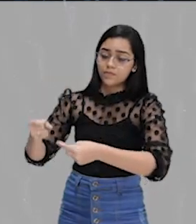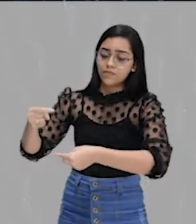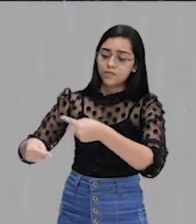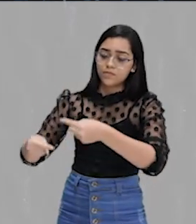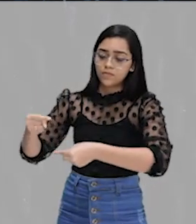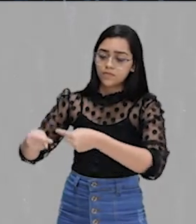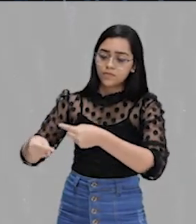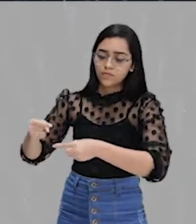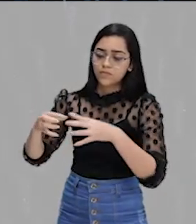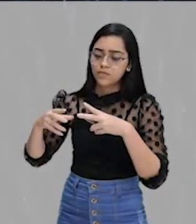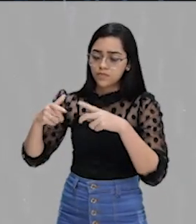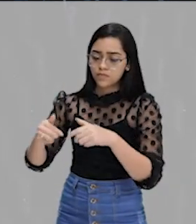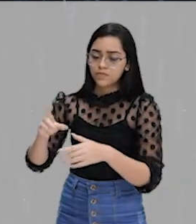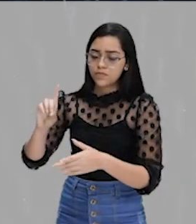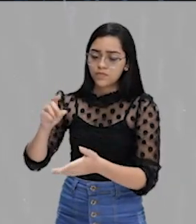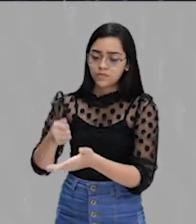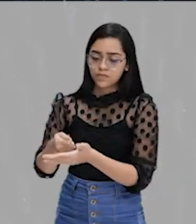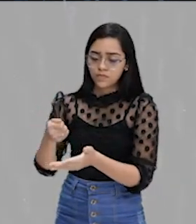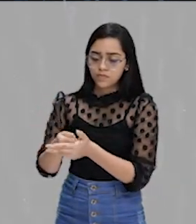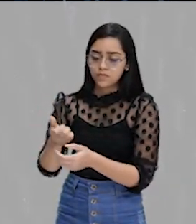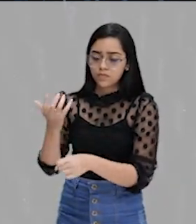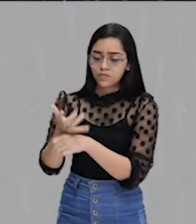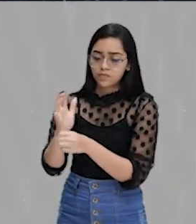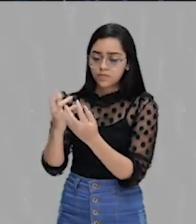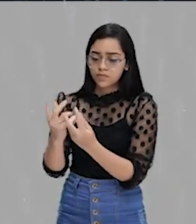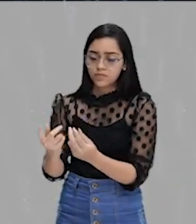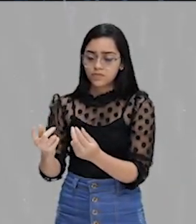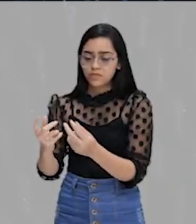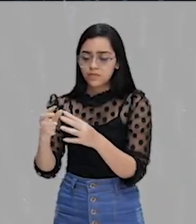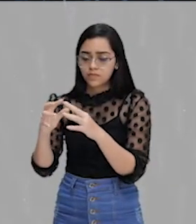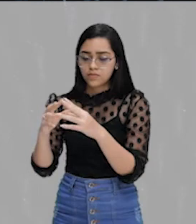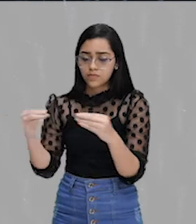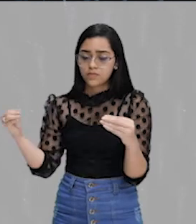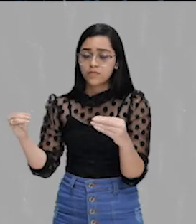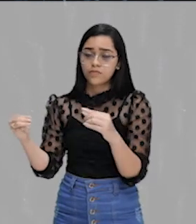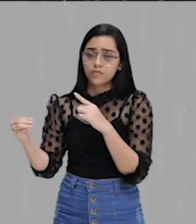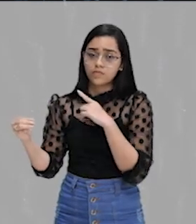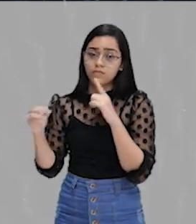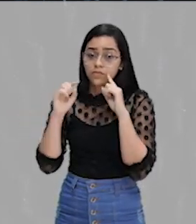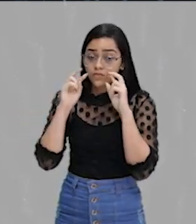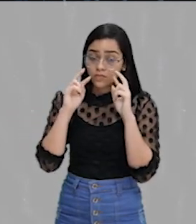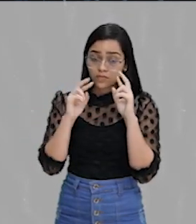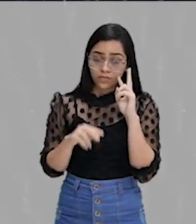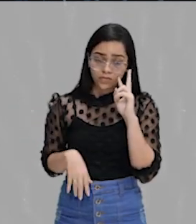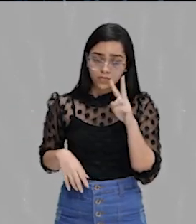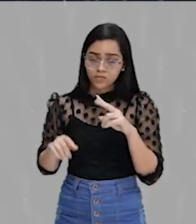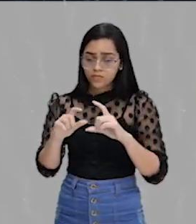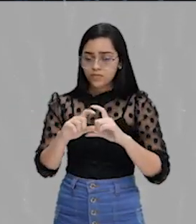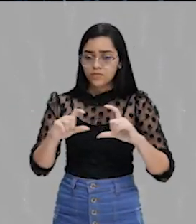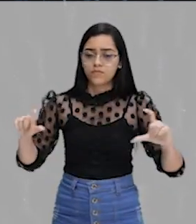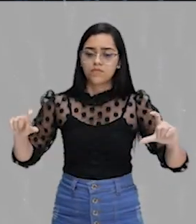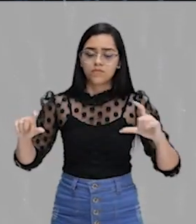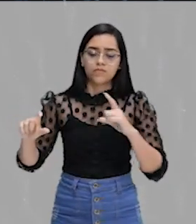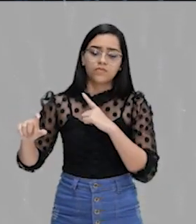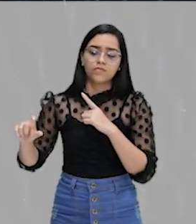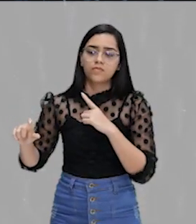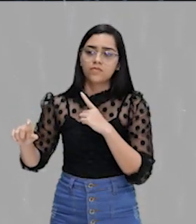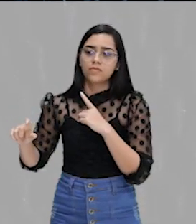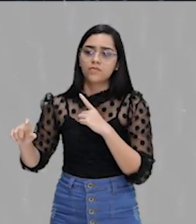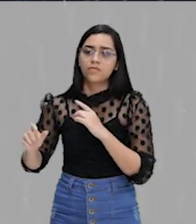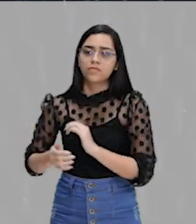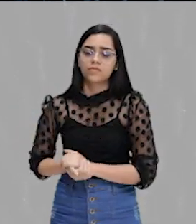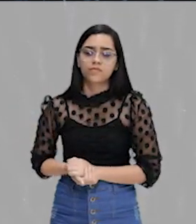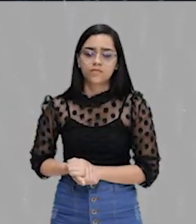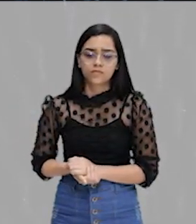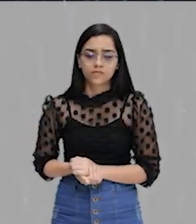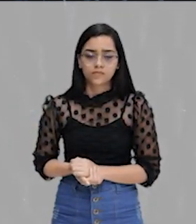à ditadura e às práticas de desaparecimento. Observe o comando que eles vão dar para o item,